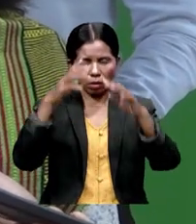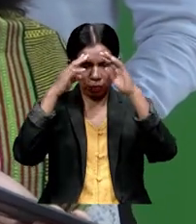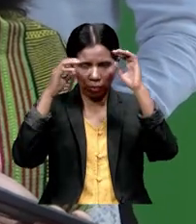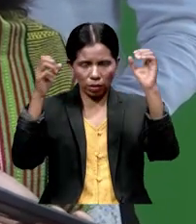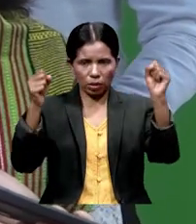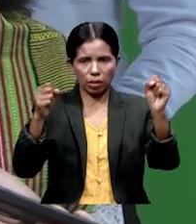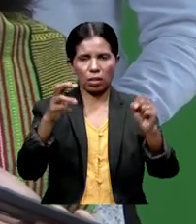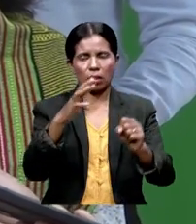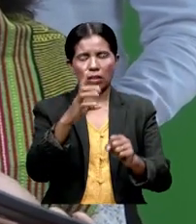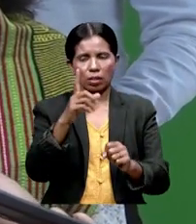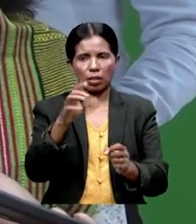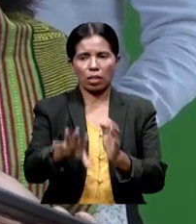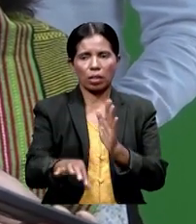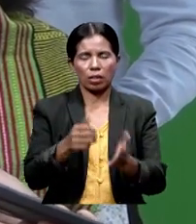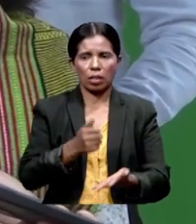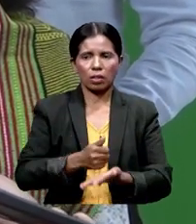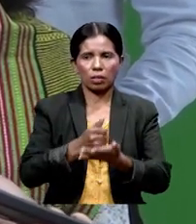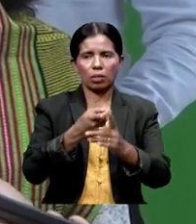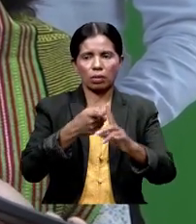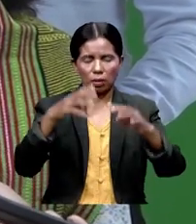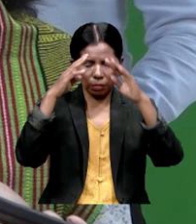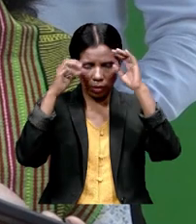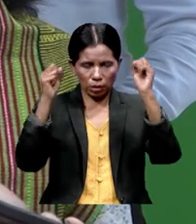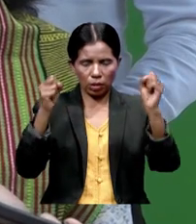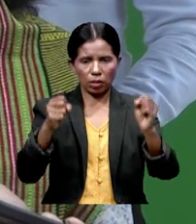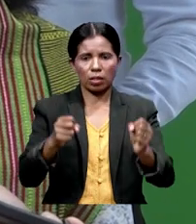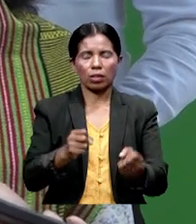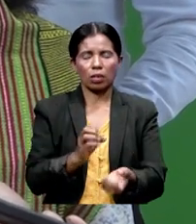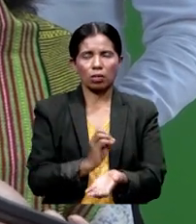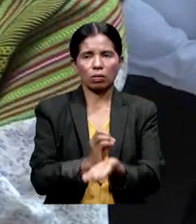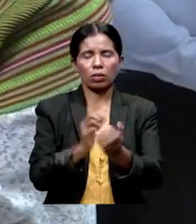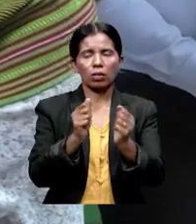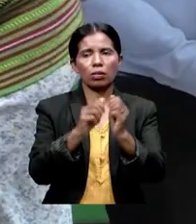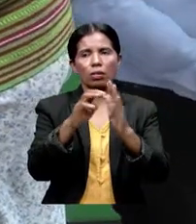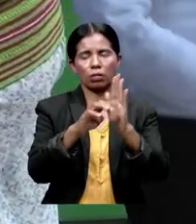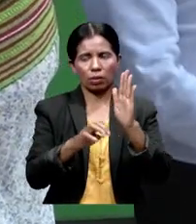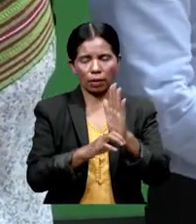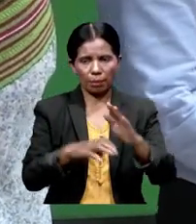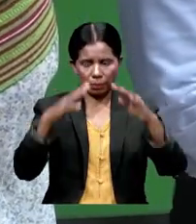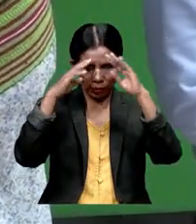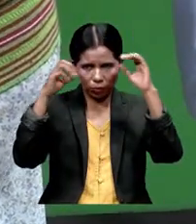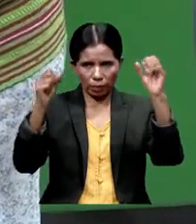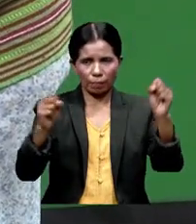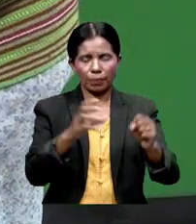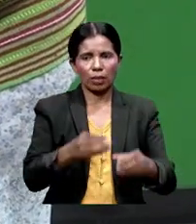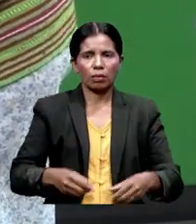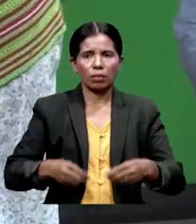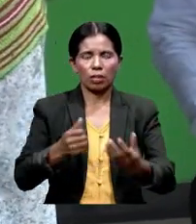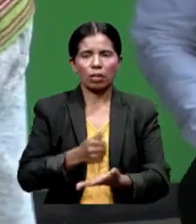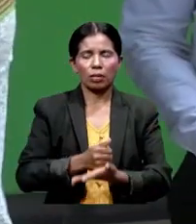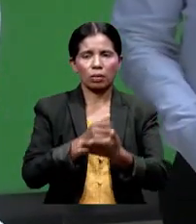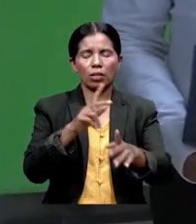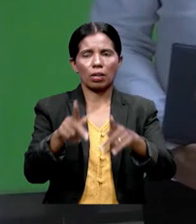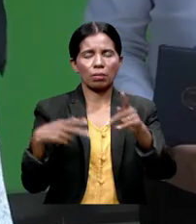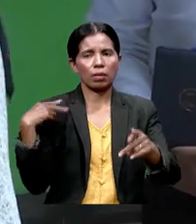né? Reta no apoio, toma com o presidente Raioa, ou na estrutura toma. Antes, né, a Presidência da República foi um apoio para a comunidade